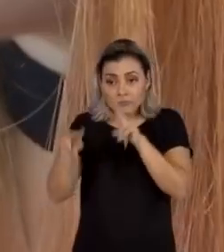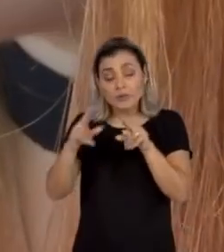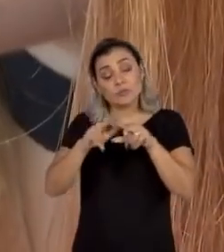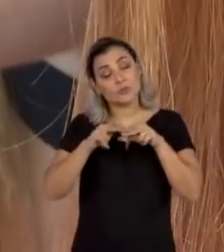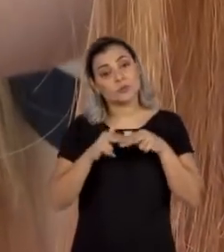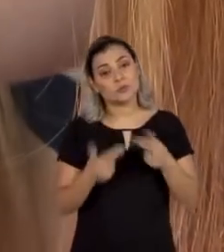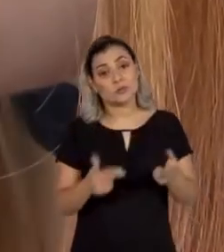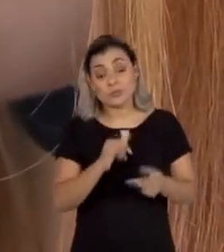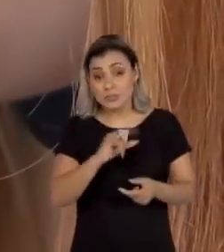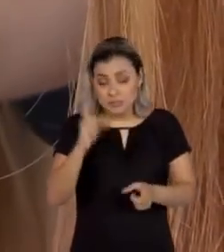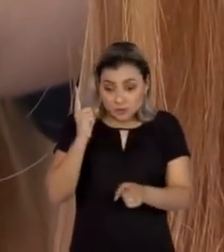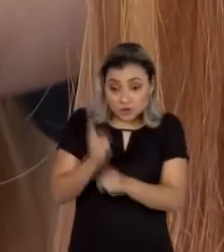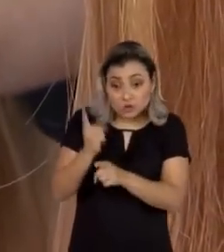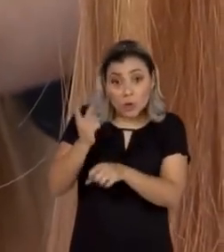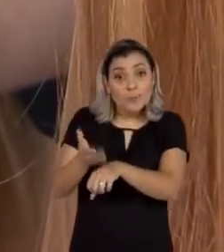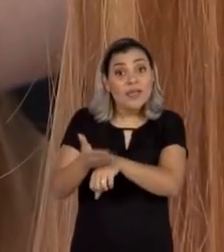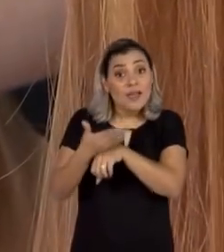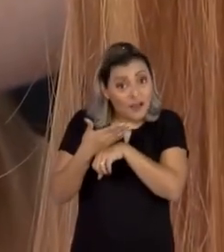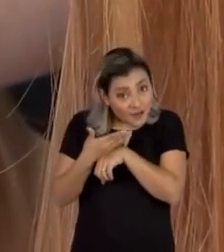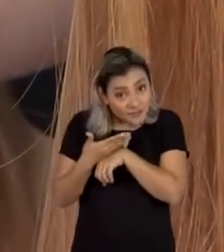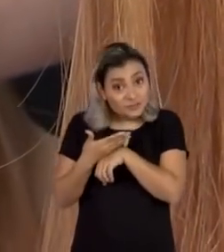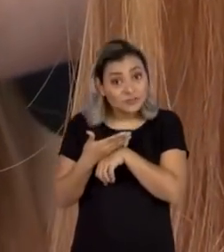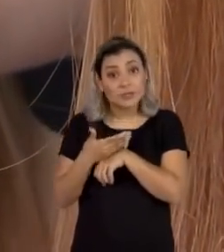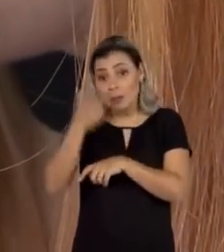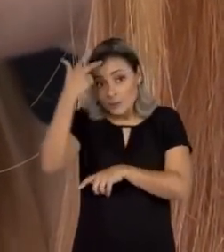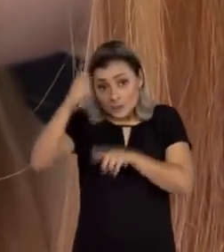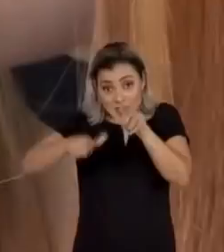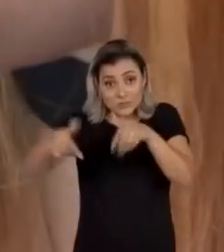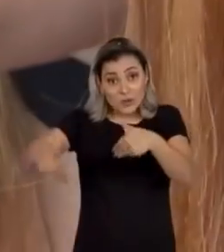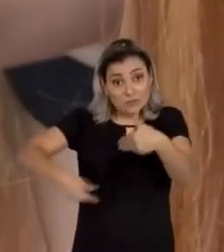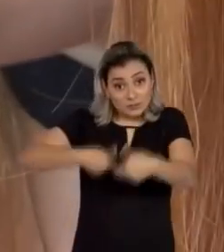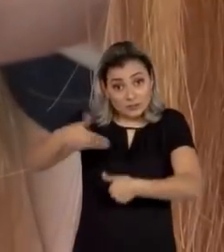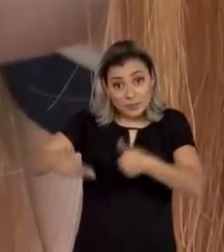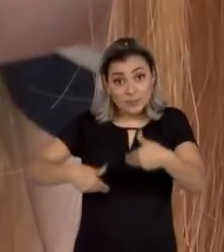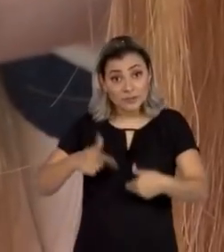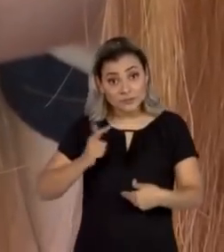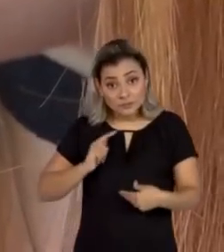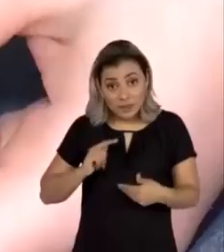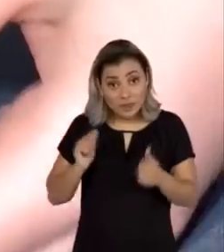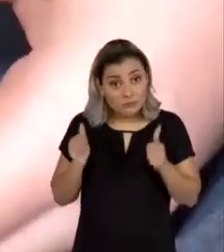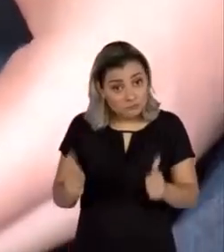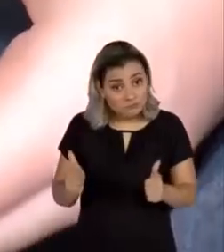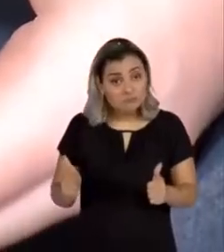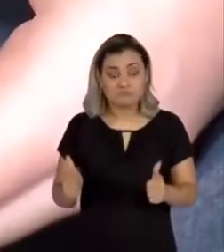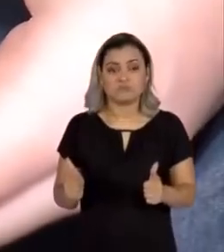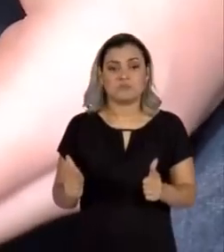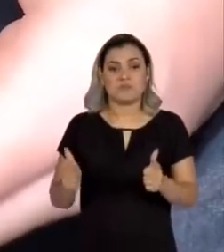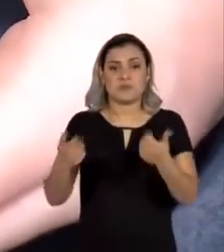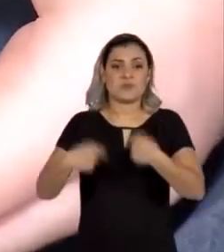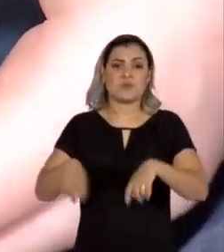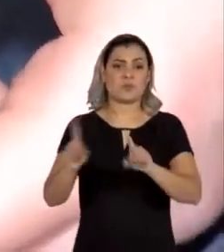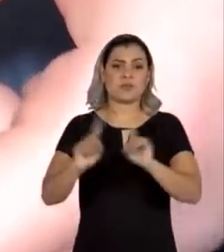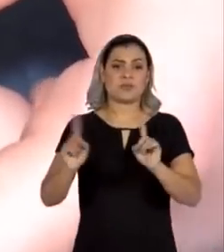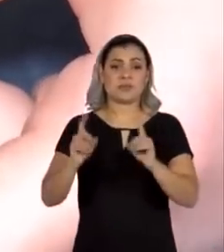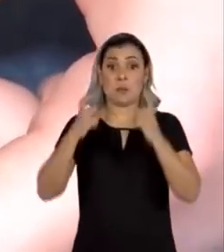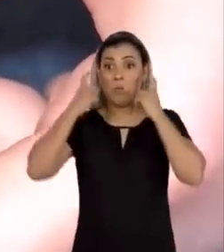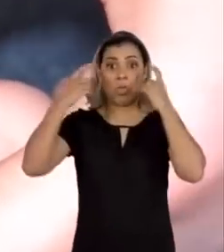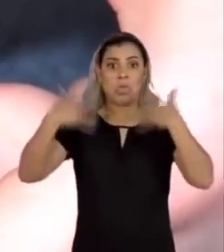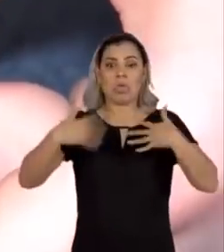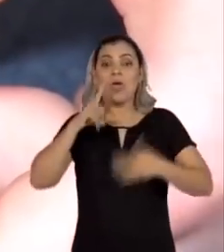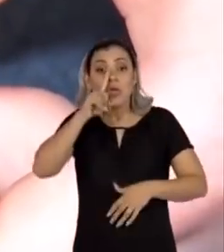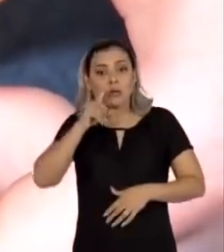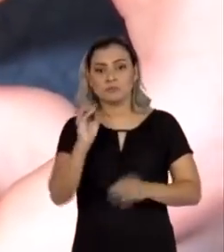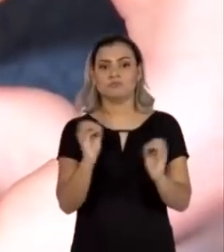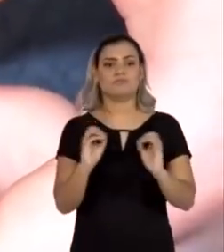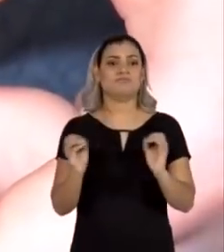acontecer. Se o diagnóstico vem precocemente e as pessoas se tratam de maneira adequada, então essas complicações, o risco